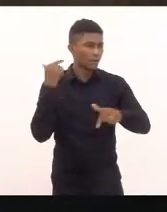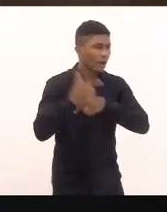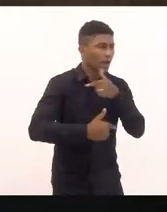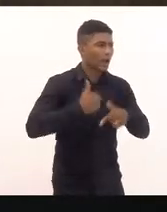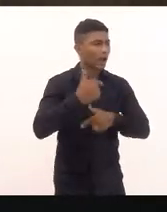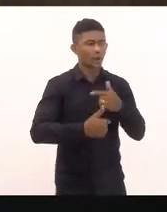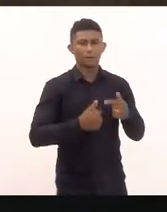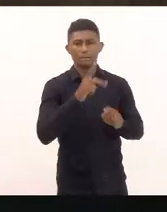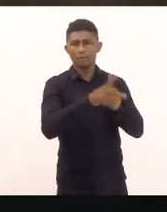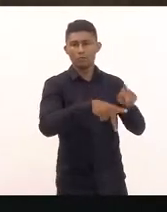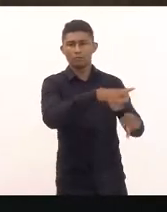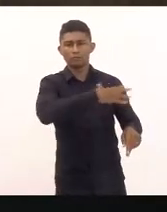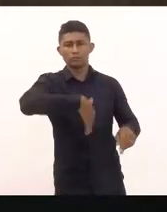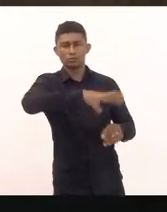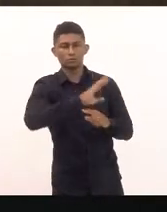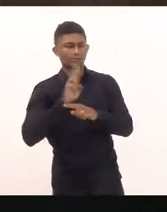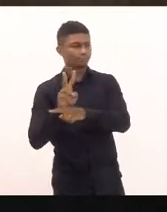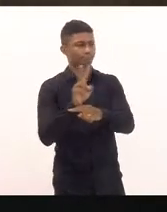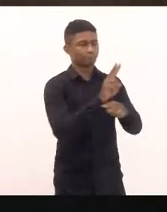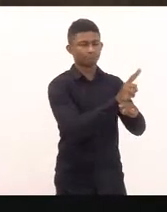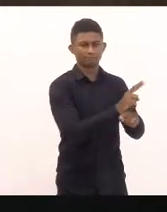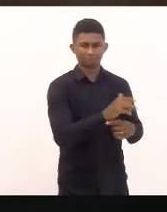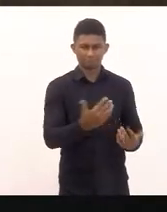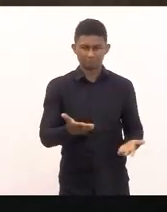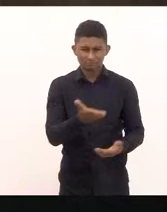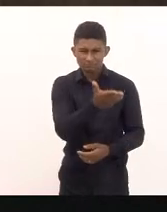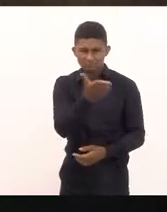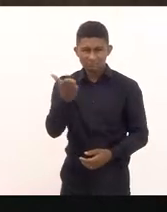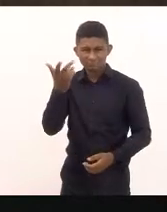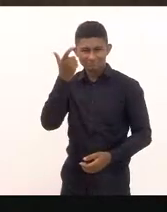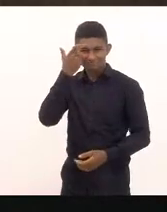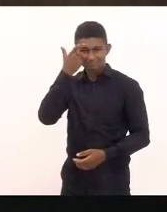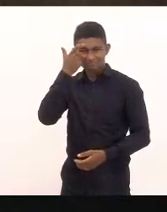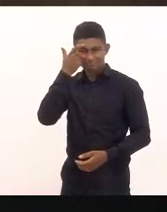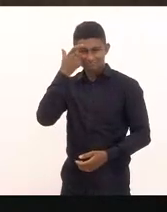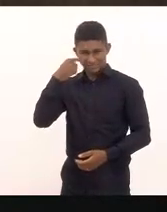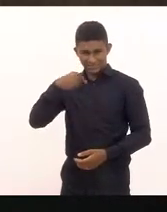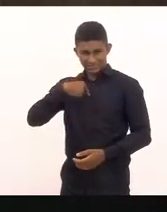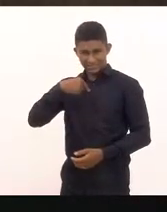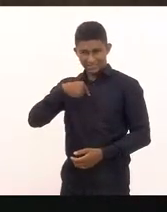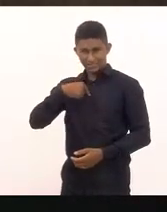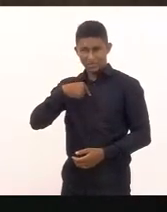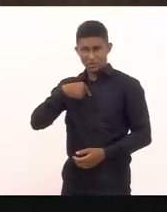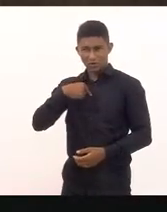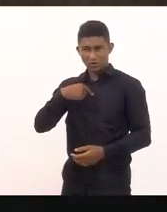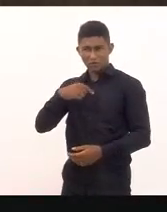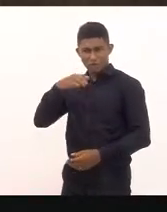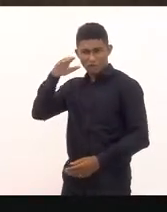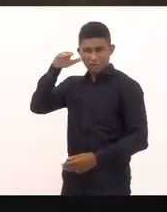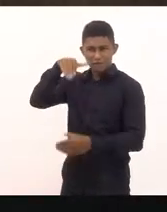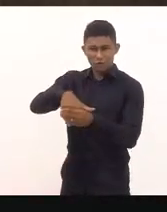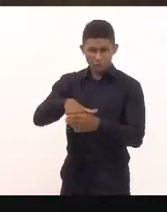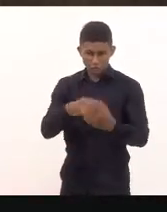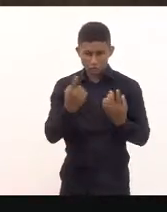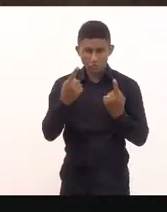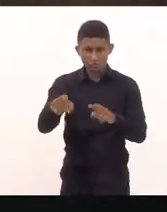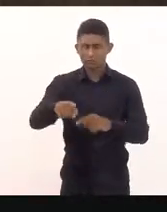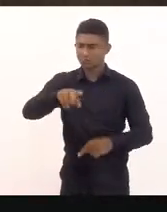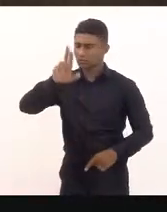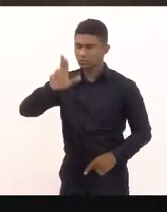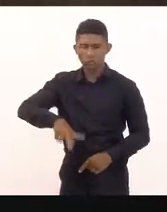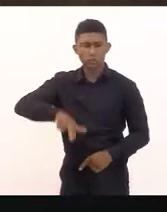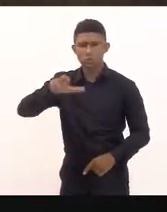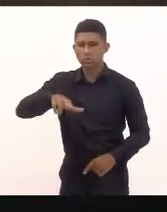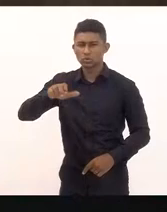esperem nunca, meus irmãos, minhas irmãs, um voto diferente do deputado Marcelo Dino, quando se falar